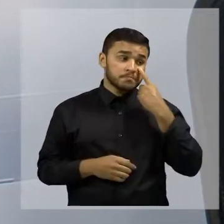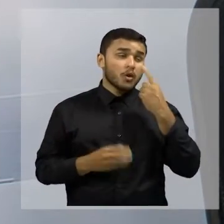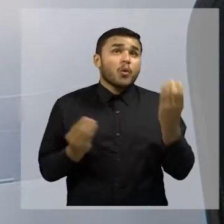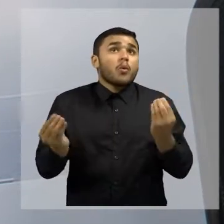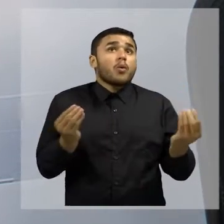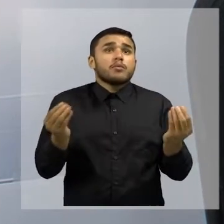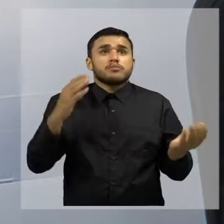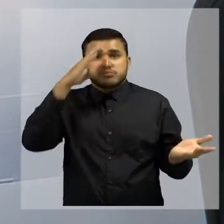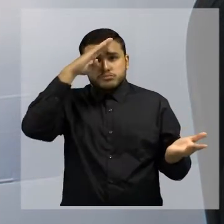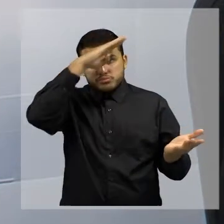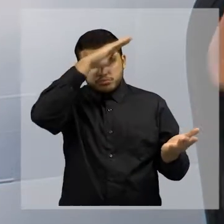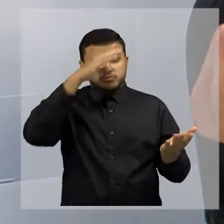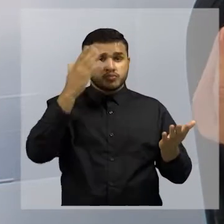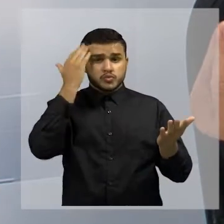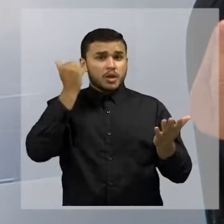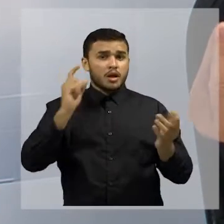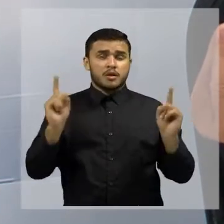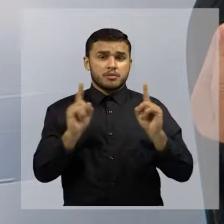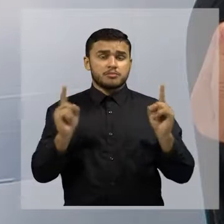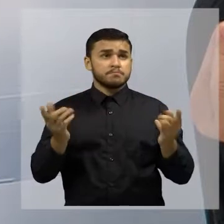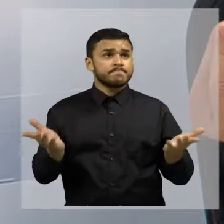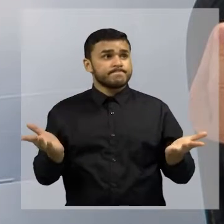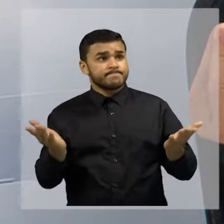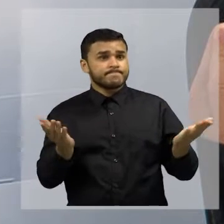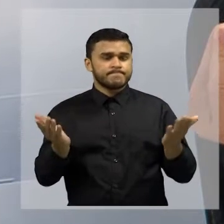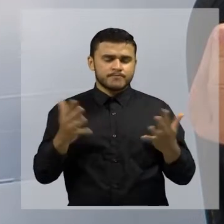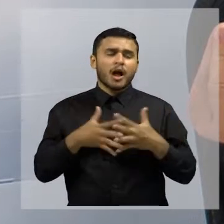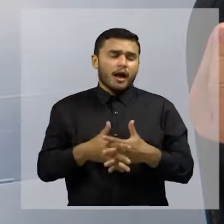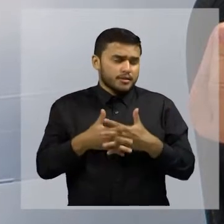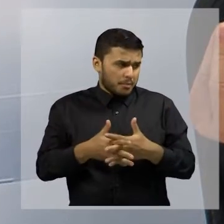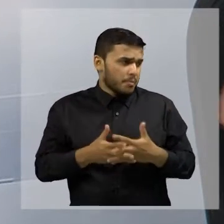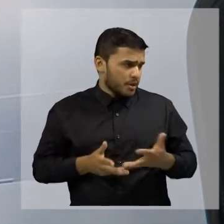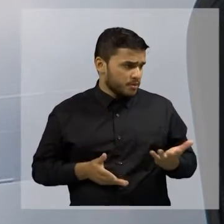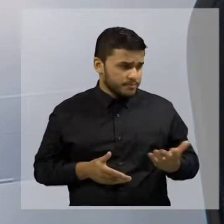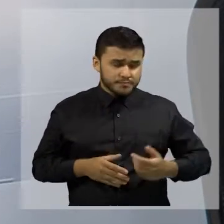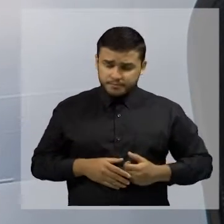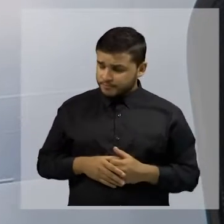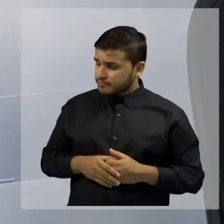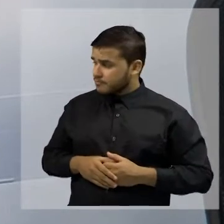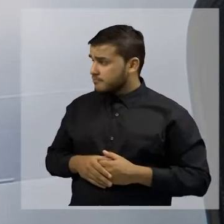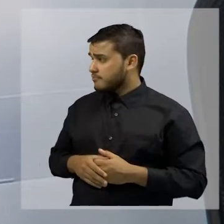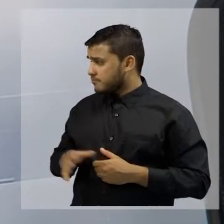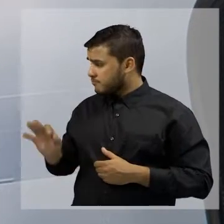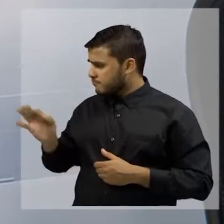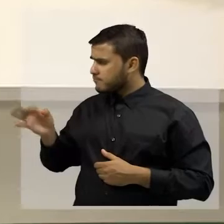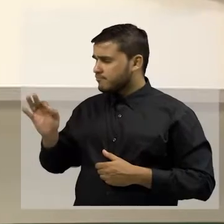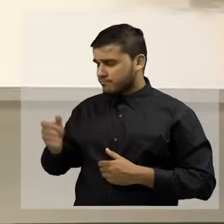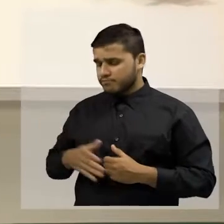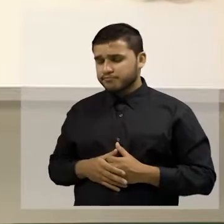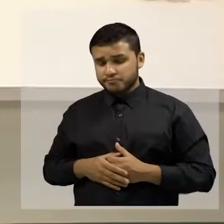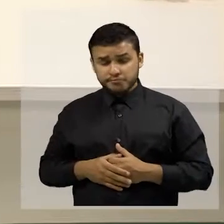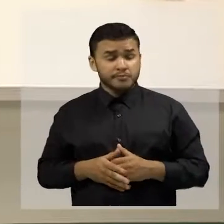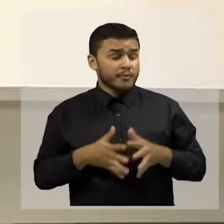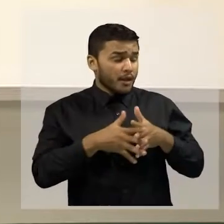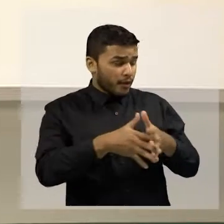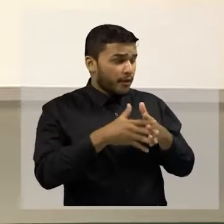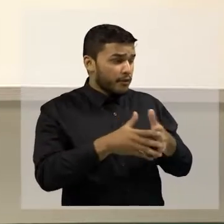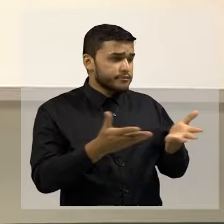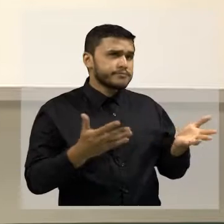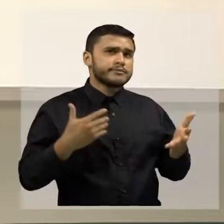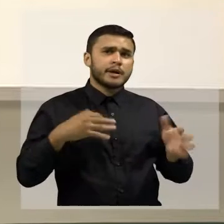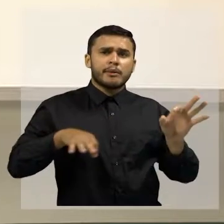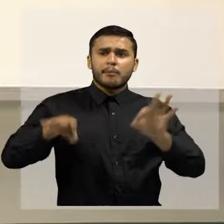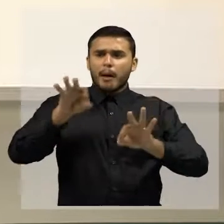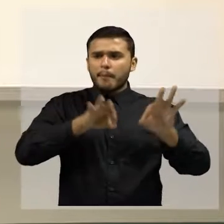Messias Bolsonaro e o general Mourão. Isso atrapalha todo o processo organizacional do governo,